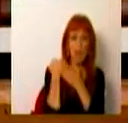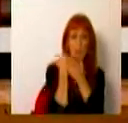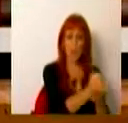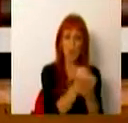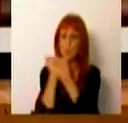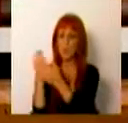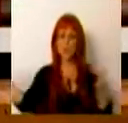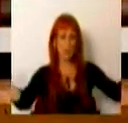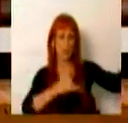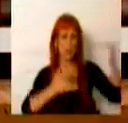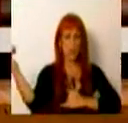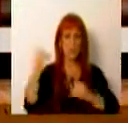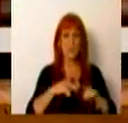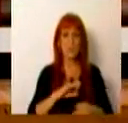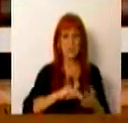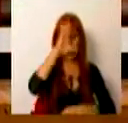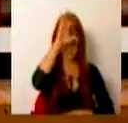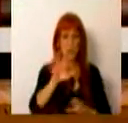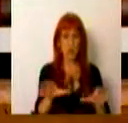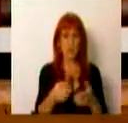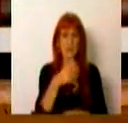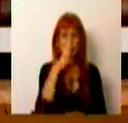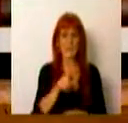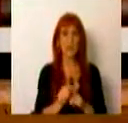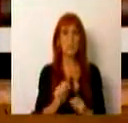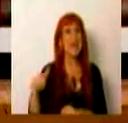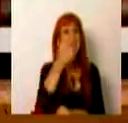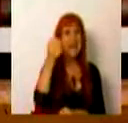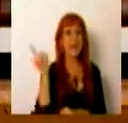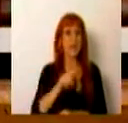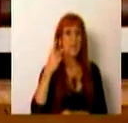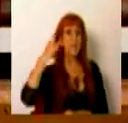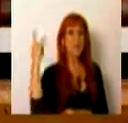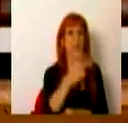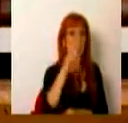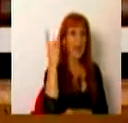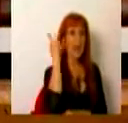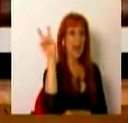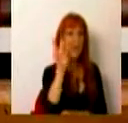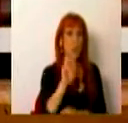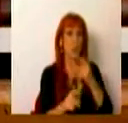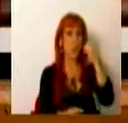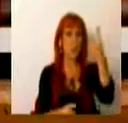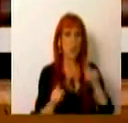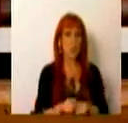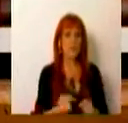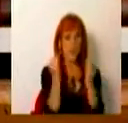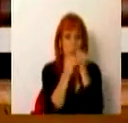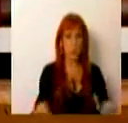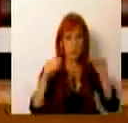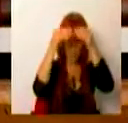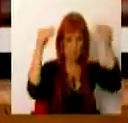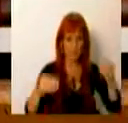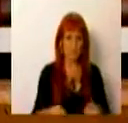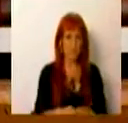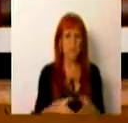ao regresso anunciadas pelo Secretário de Estado das Comunidades na sua quinta visita à Venezuela, uma com uma inovadora plataforma